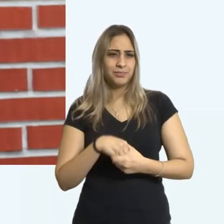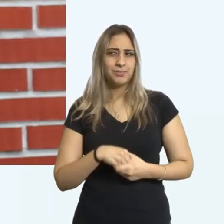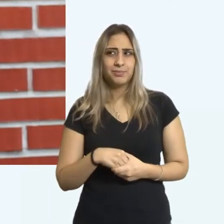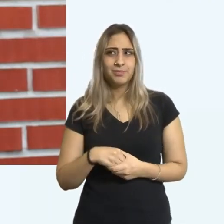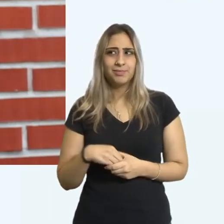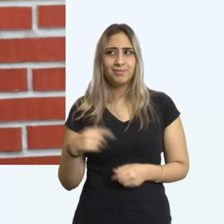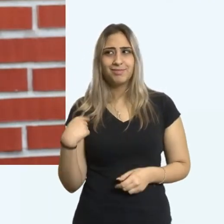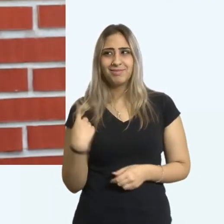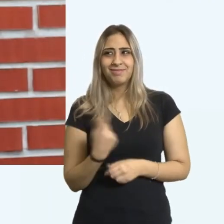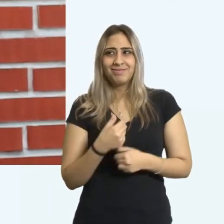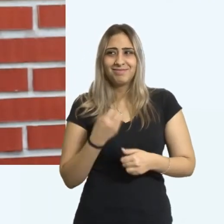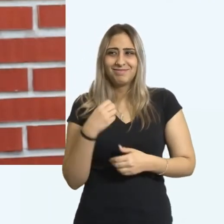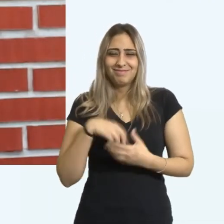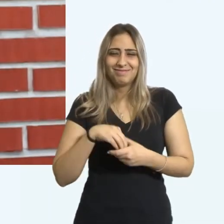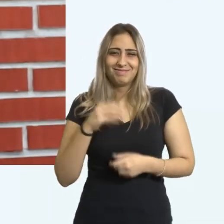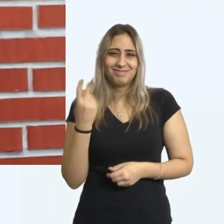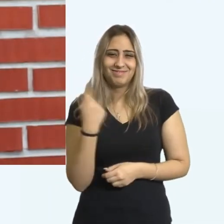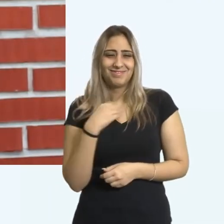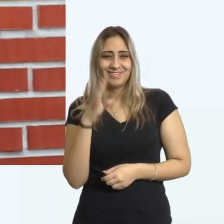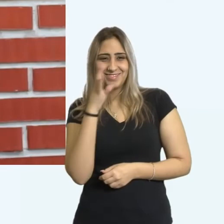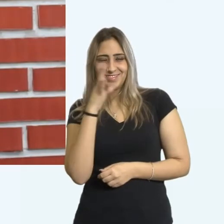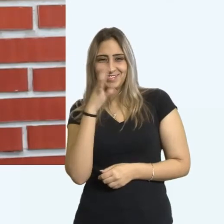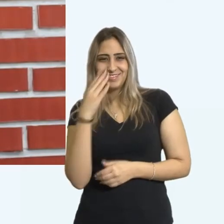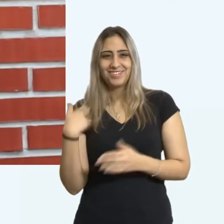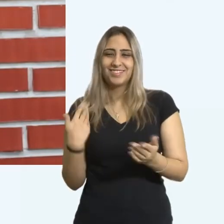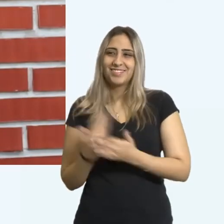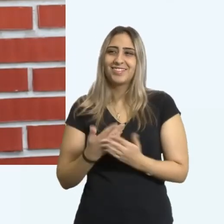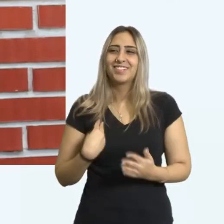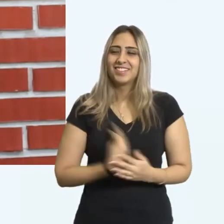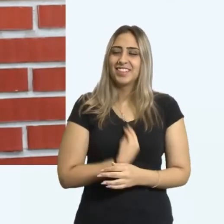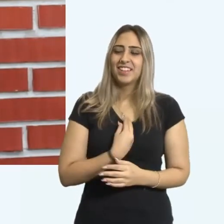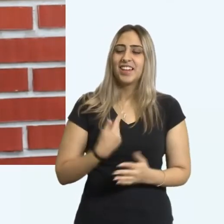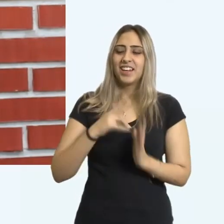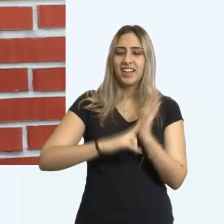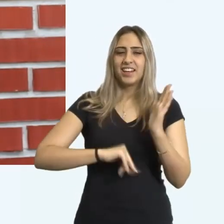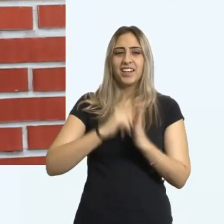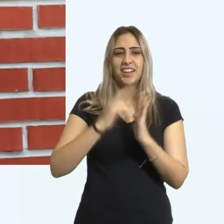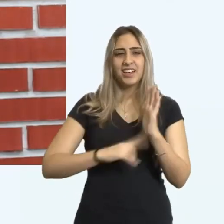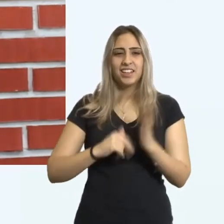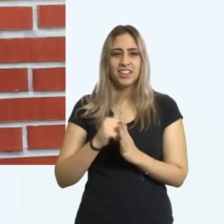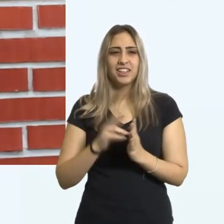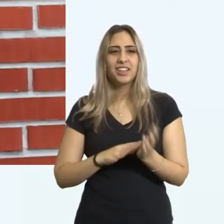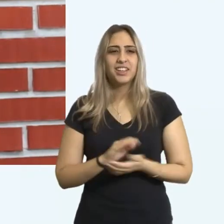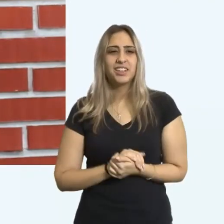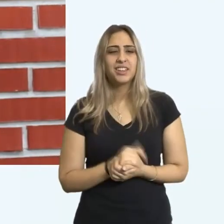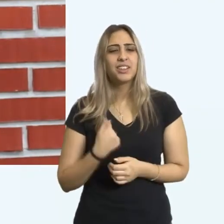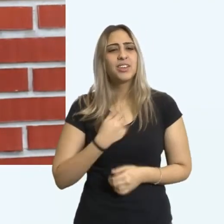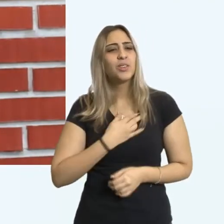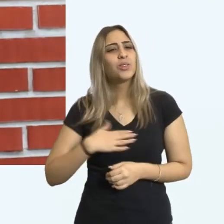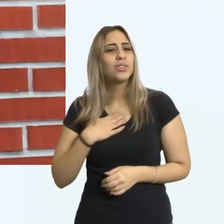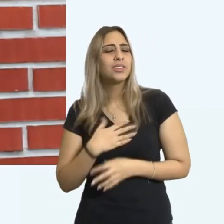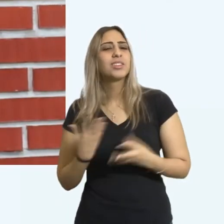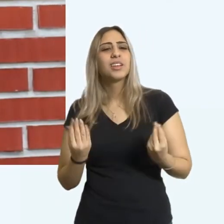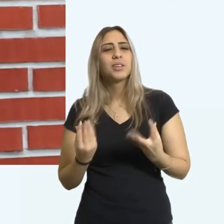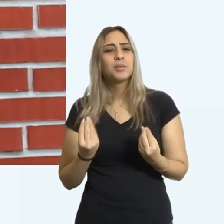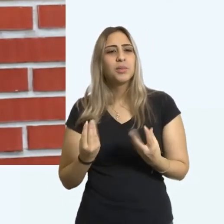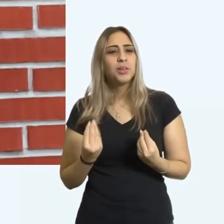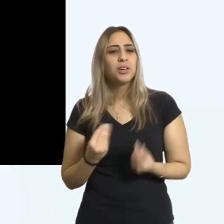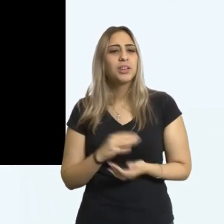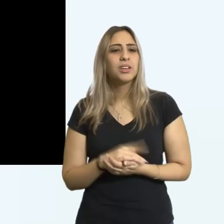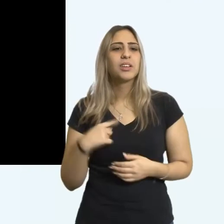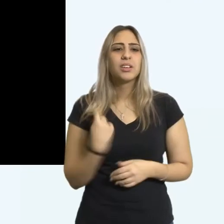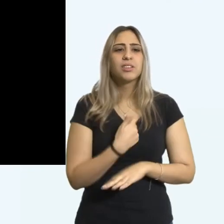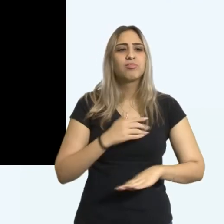bom e foi muito incrível Mas conseguiu muito aprender por meio da arte então Teu irmão gostei muito e